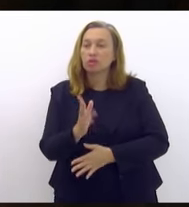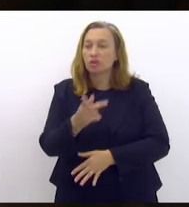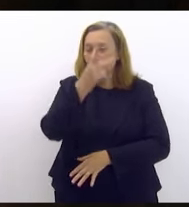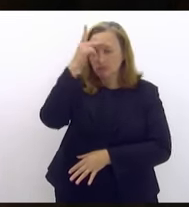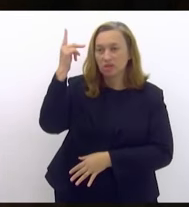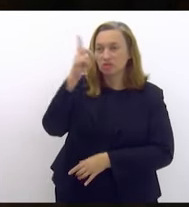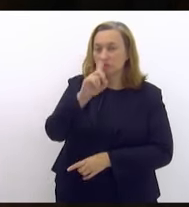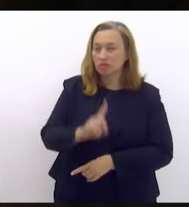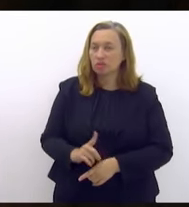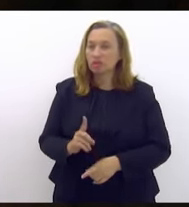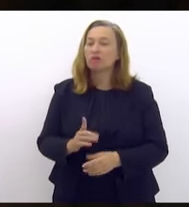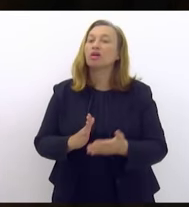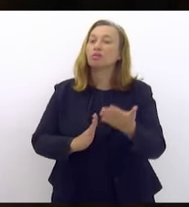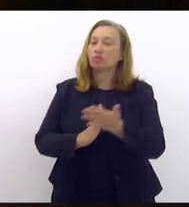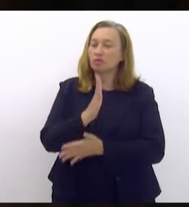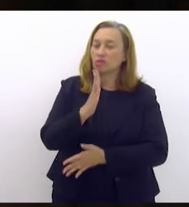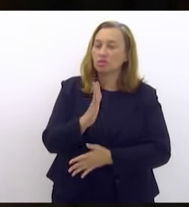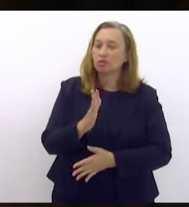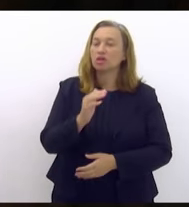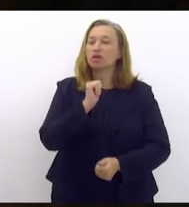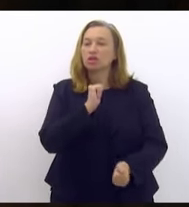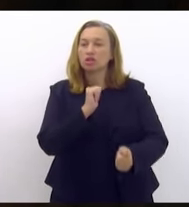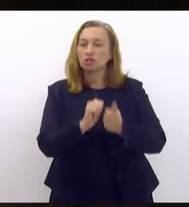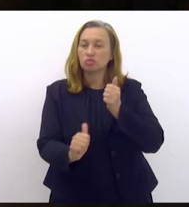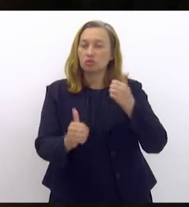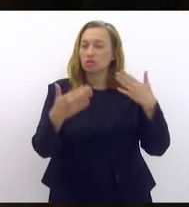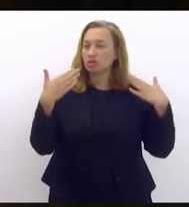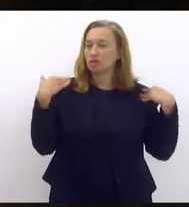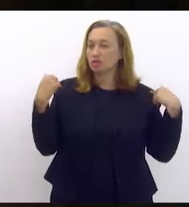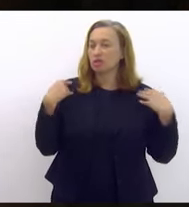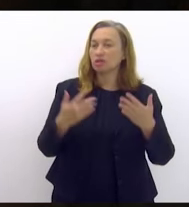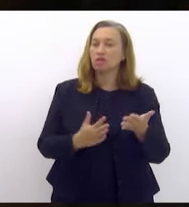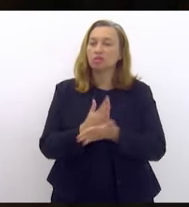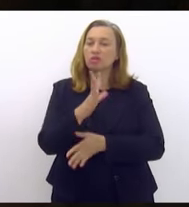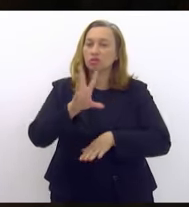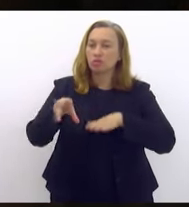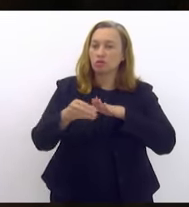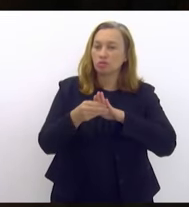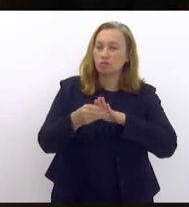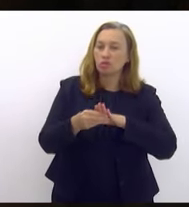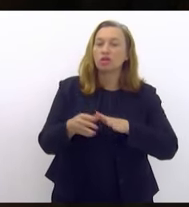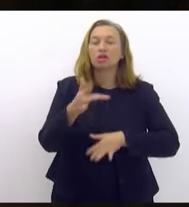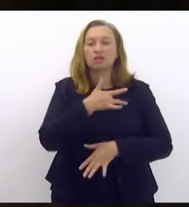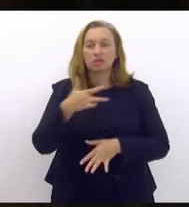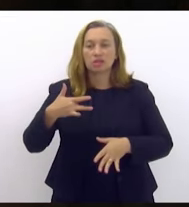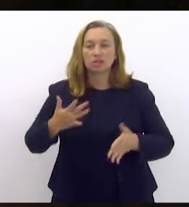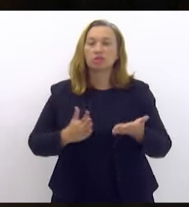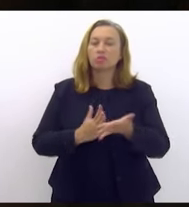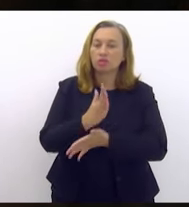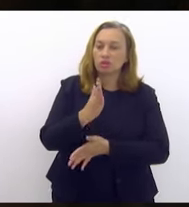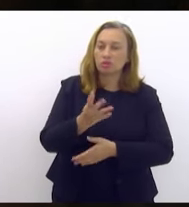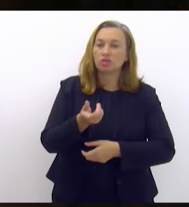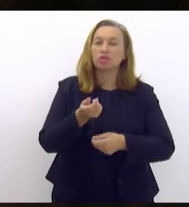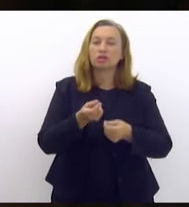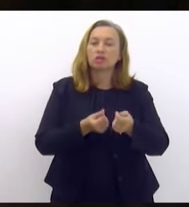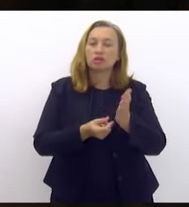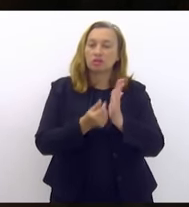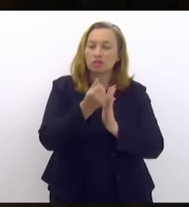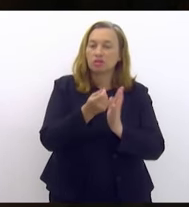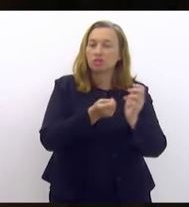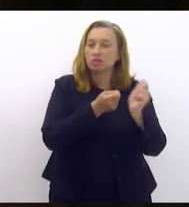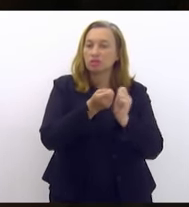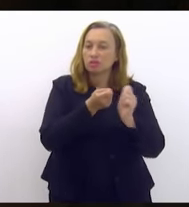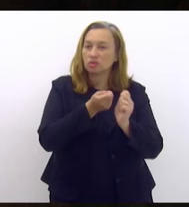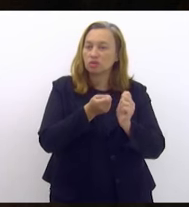pessoas com deficiência favorável, de esporte, lazer favorável com emendas, de saúde favorável, de orçamento, finança,